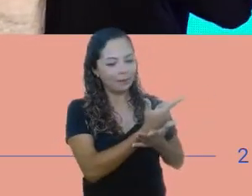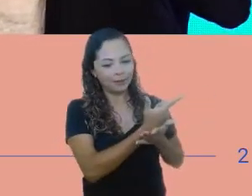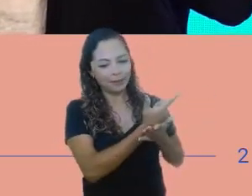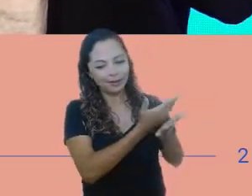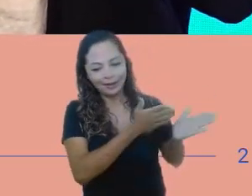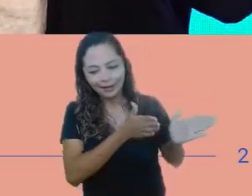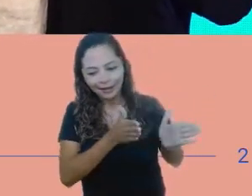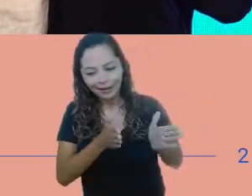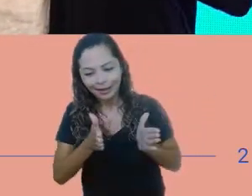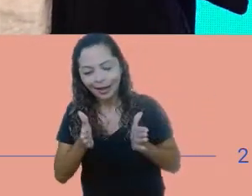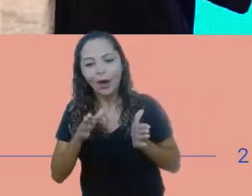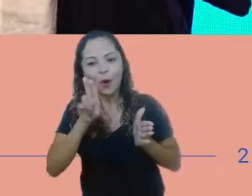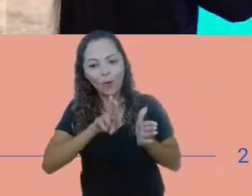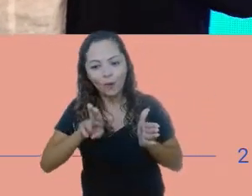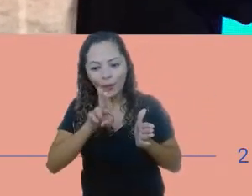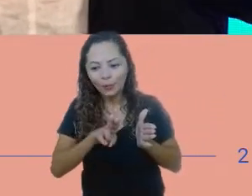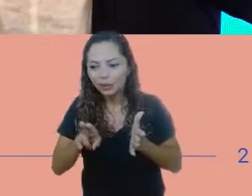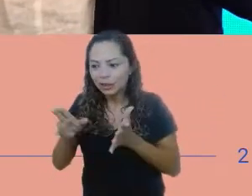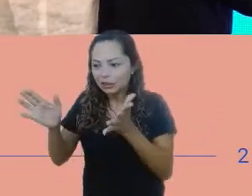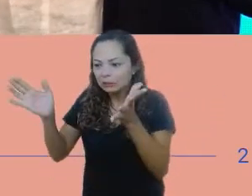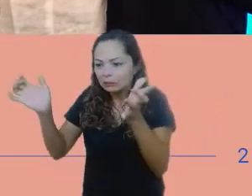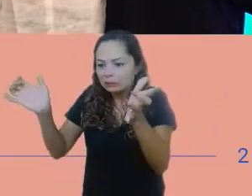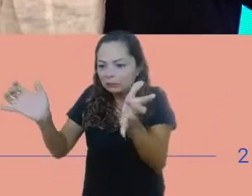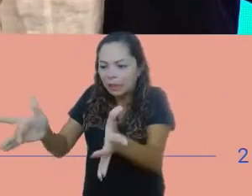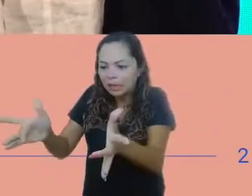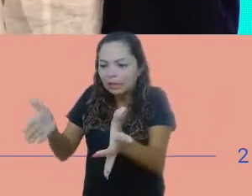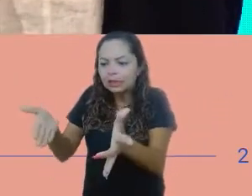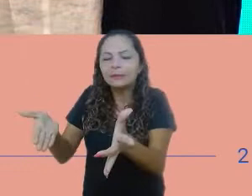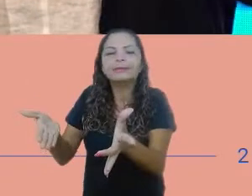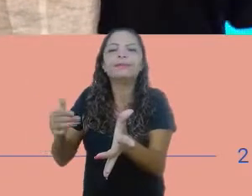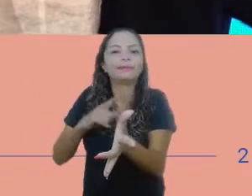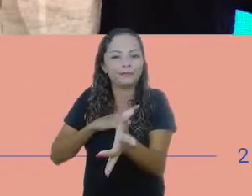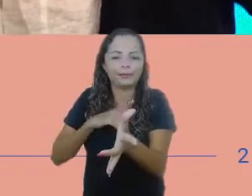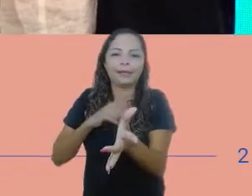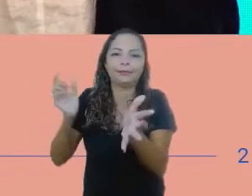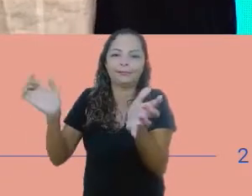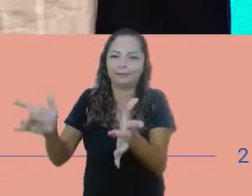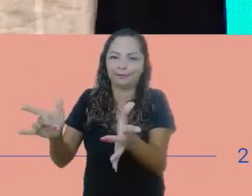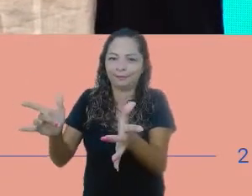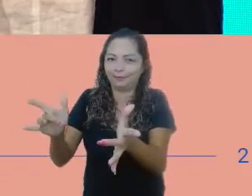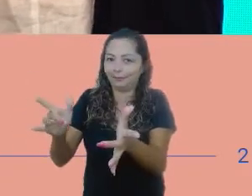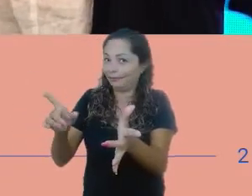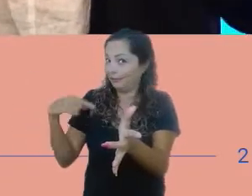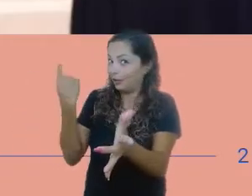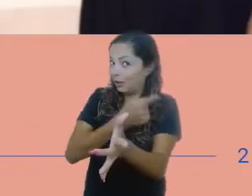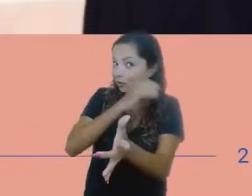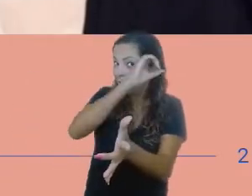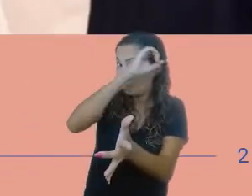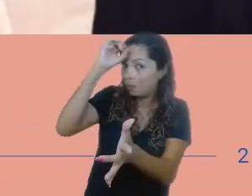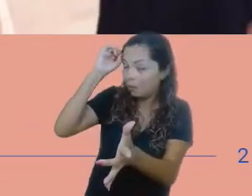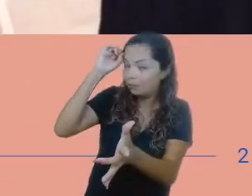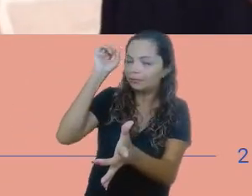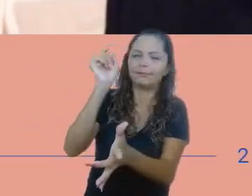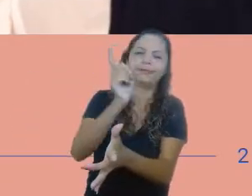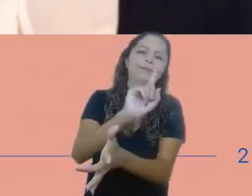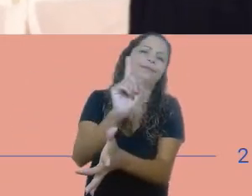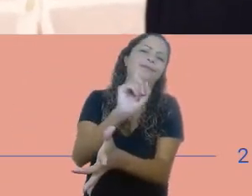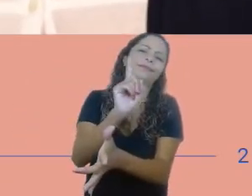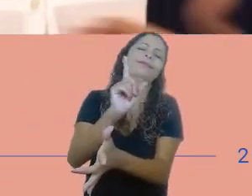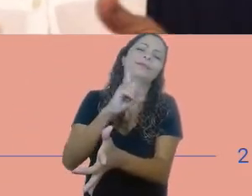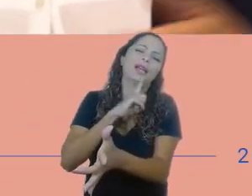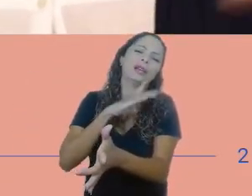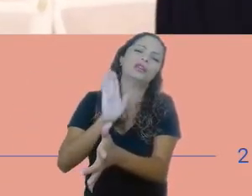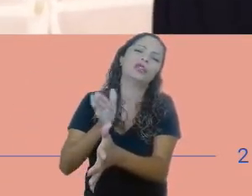consciência a gente não é mais inocente toda a geração de lixo e de poluição que vem